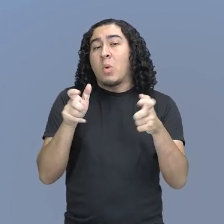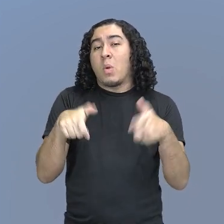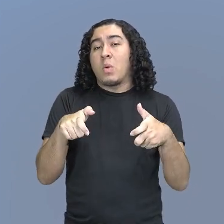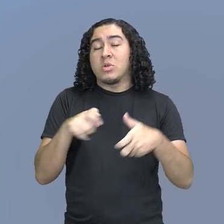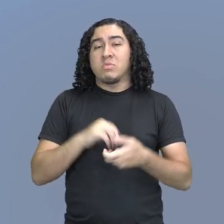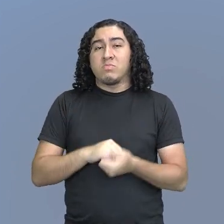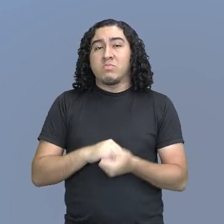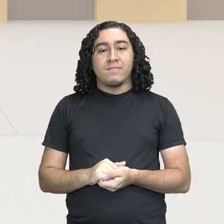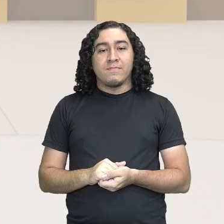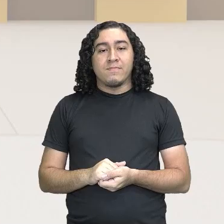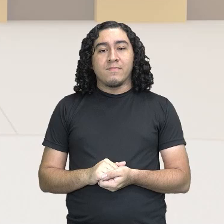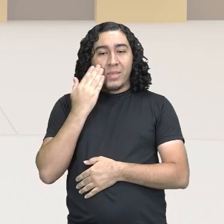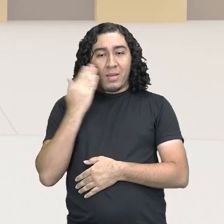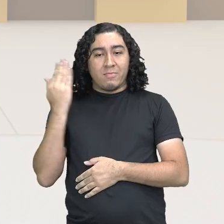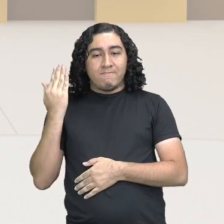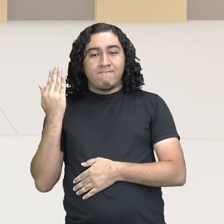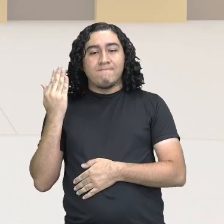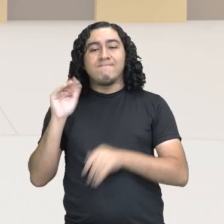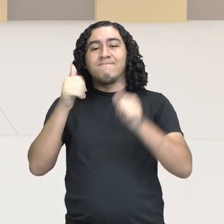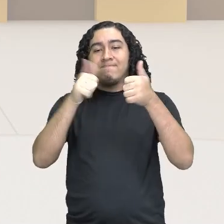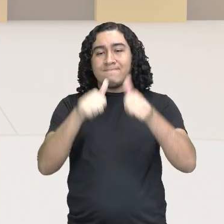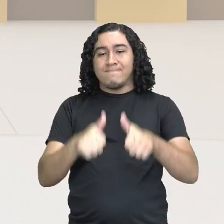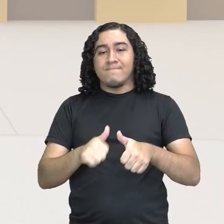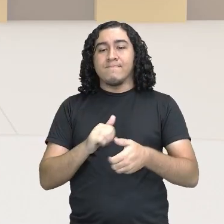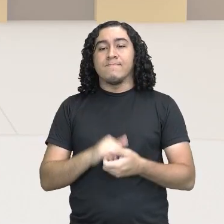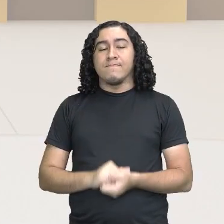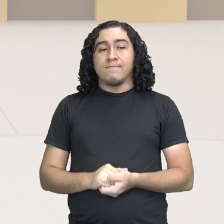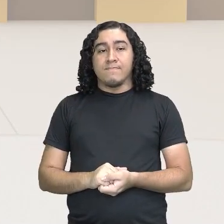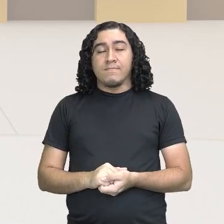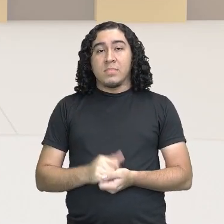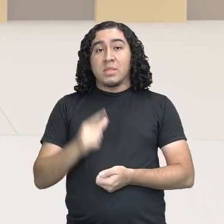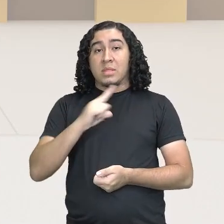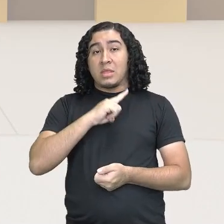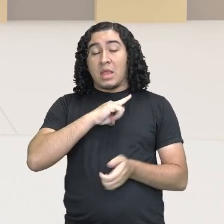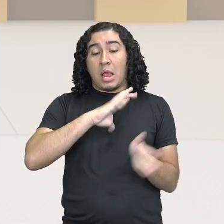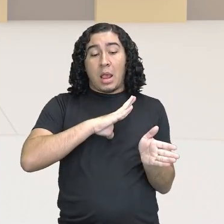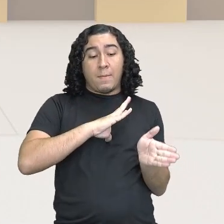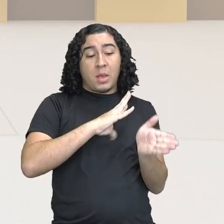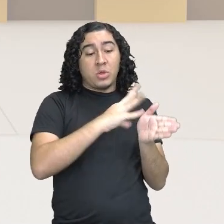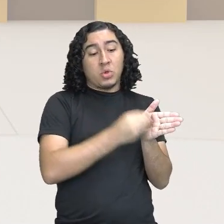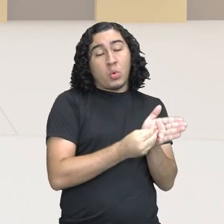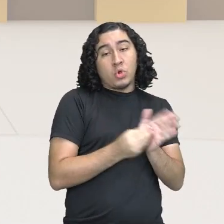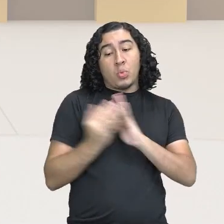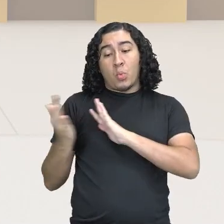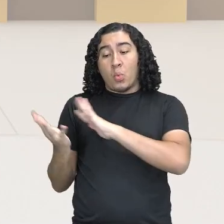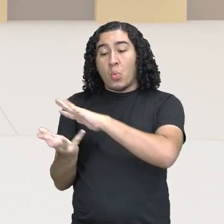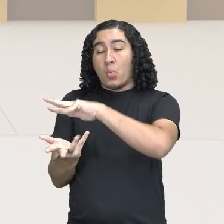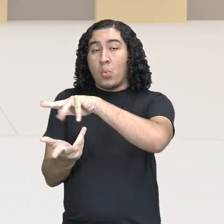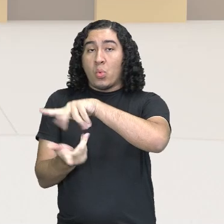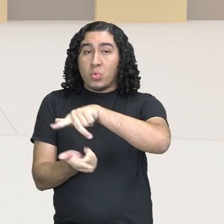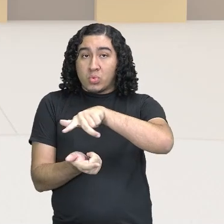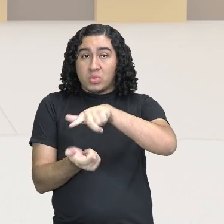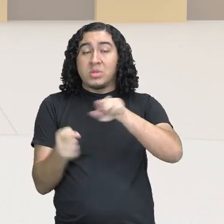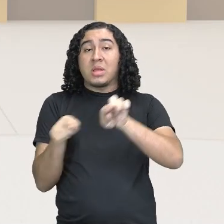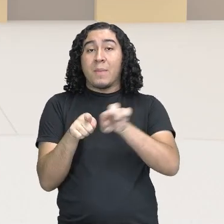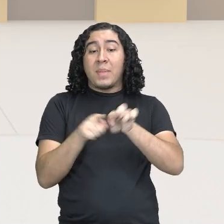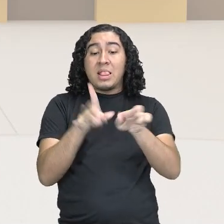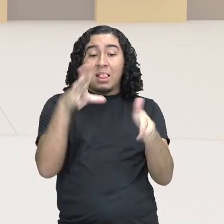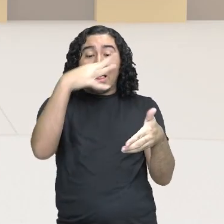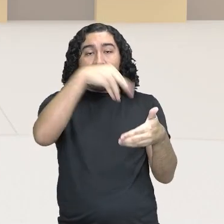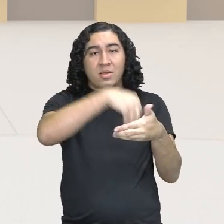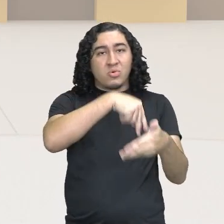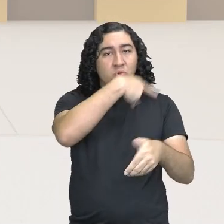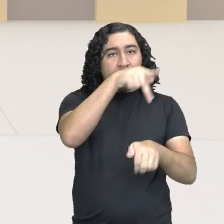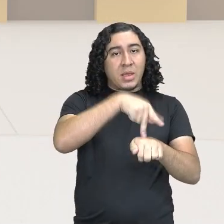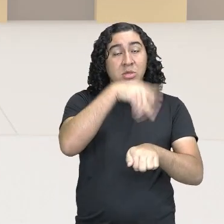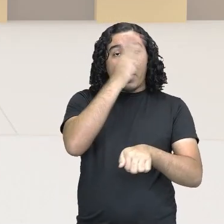só no Brasil? Que nós temos aí a Amazônia internacional e nós temos a Amazônia brasileira,